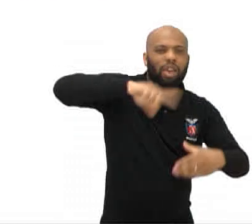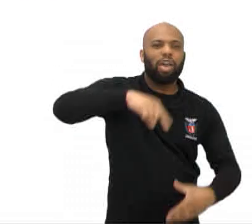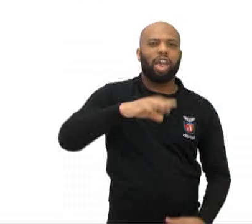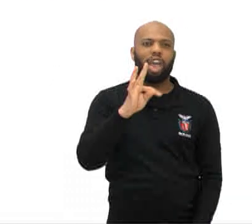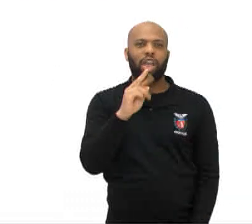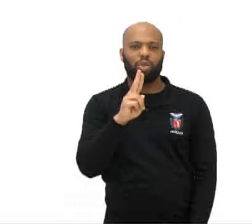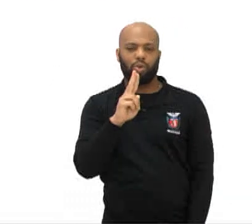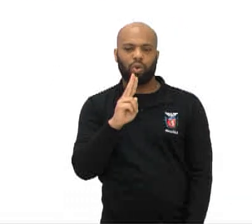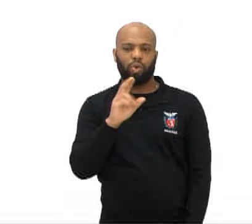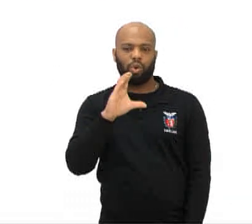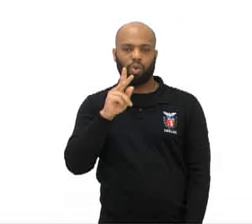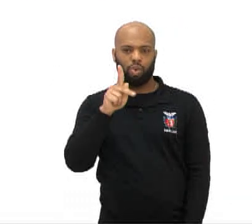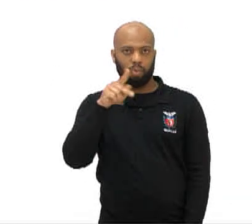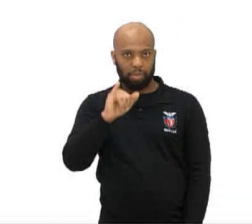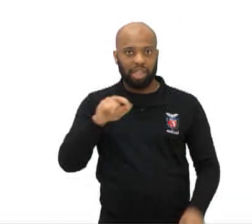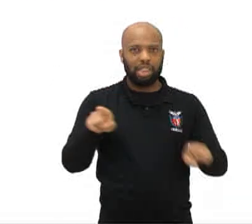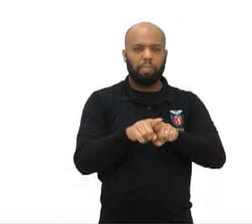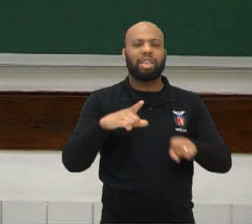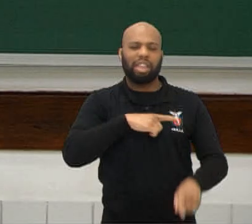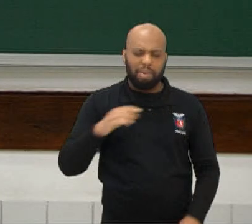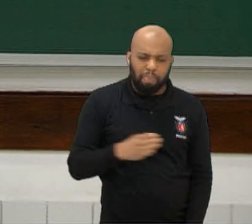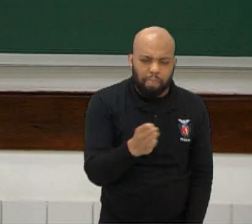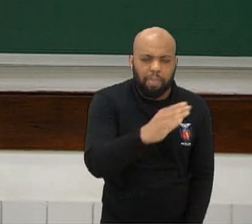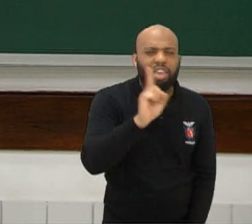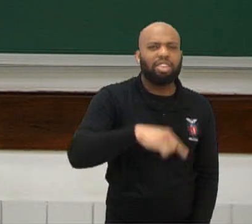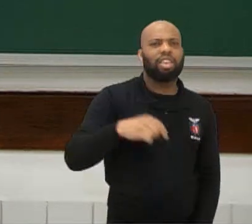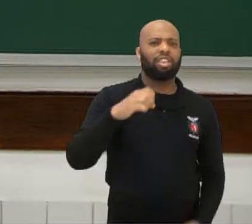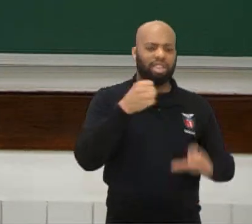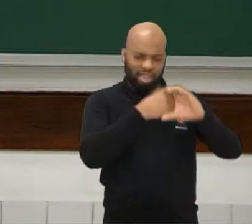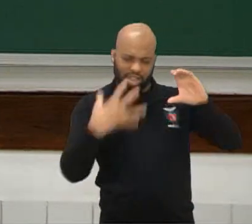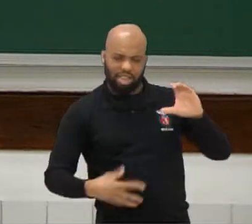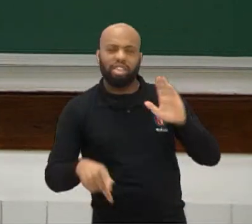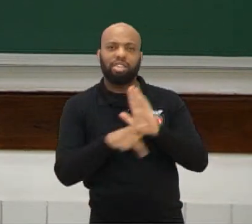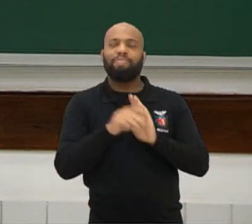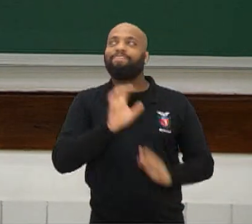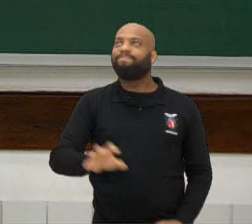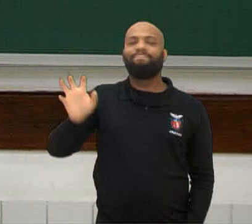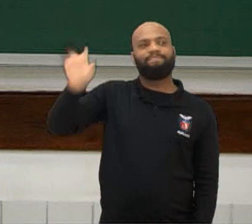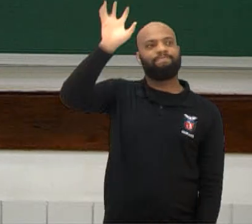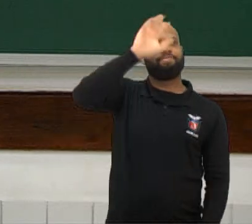com peixes, com essas características ali da própria região.